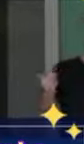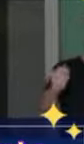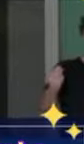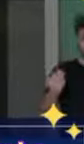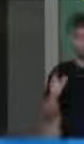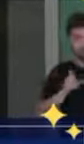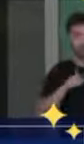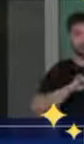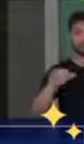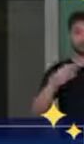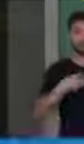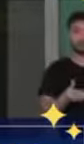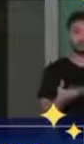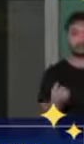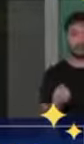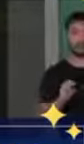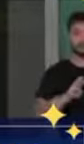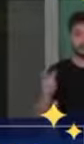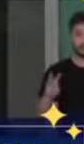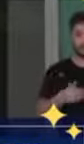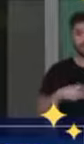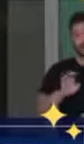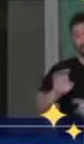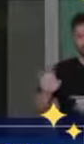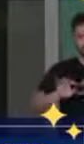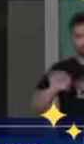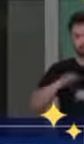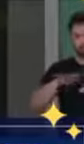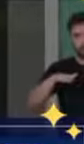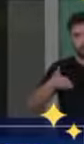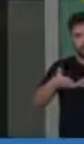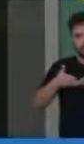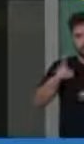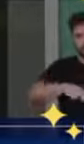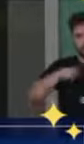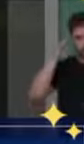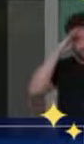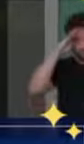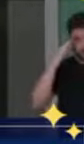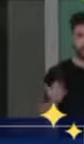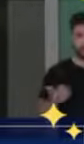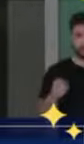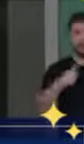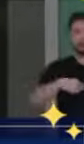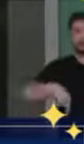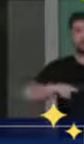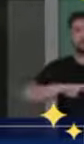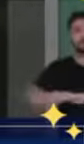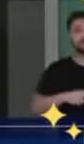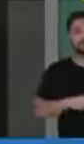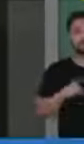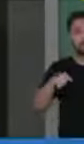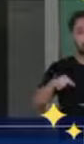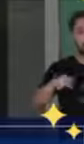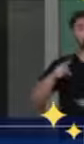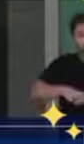seguinte notícia do Poder 360. Esquerda prepara atos para pedir a prisão de Bolsonaro. O que configura, né, que é uma prisão